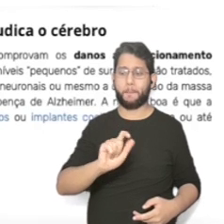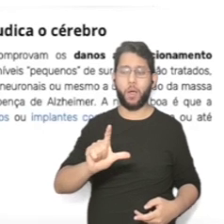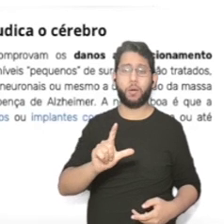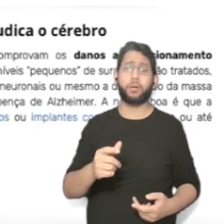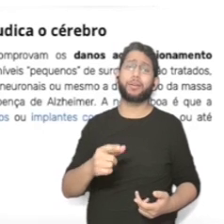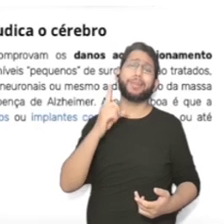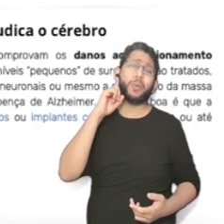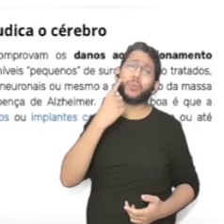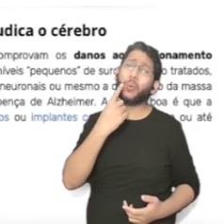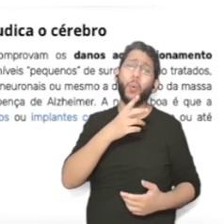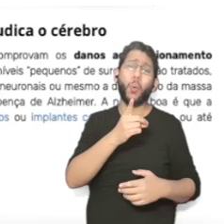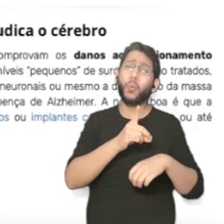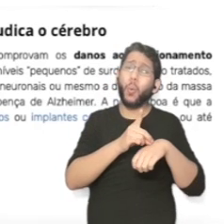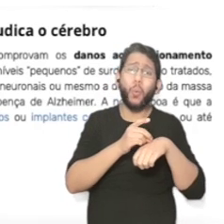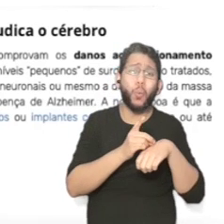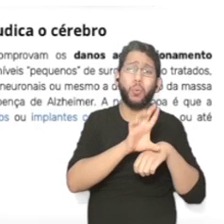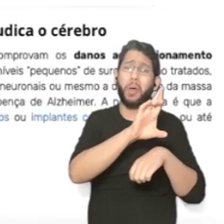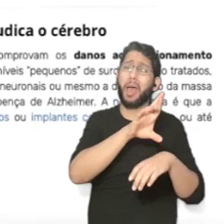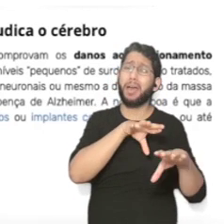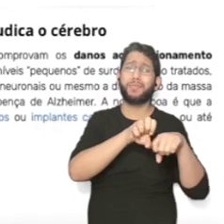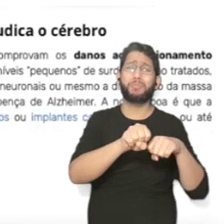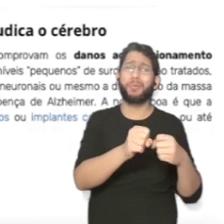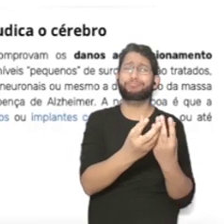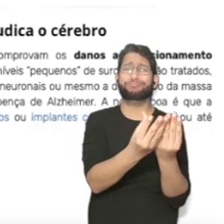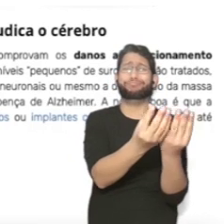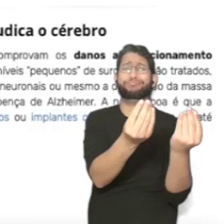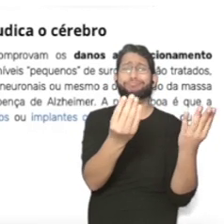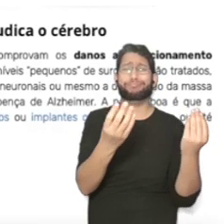temos vários professores doutores surdos